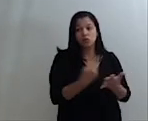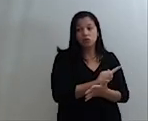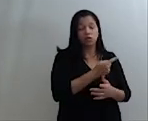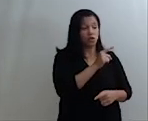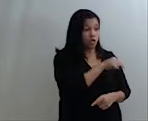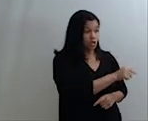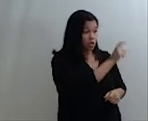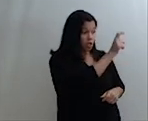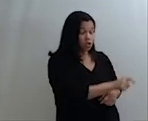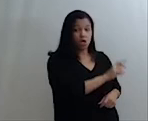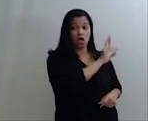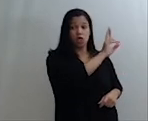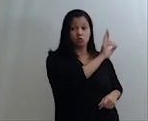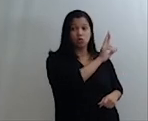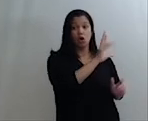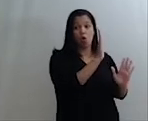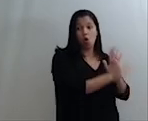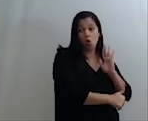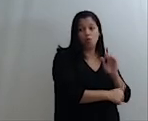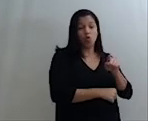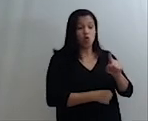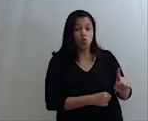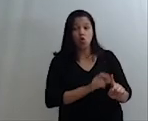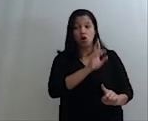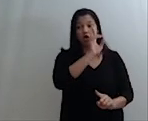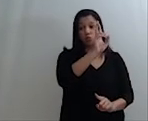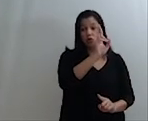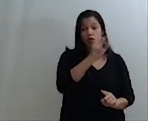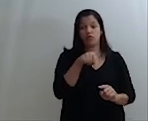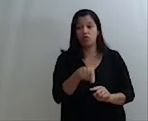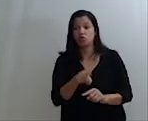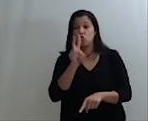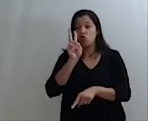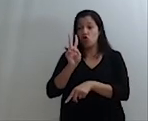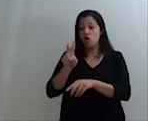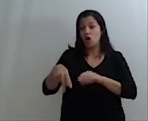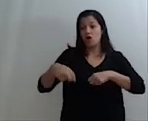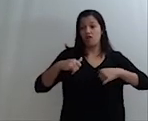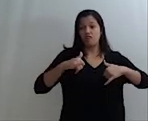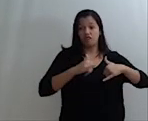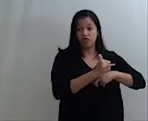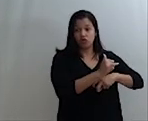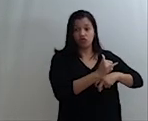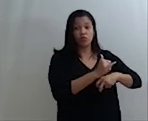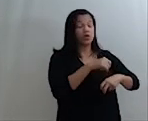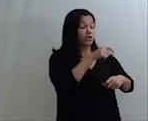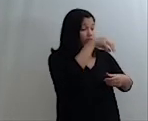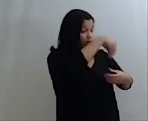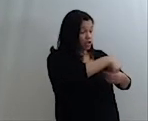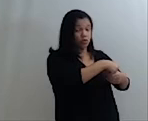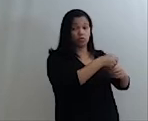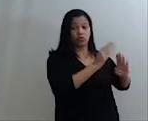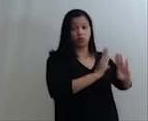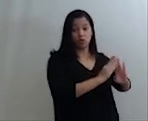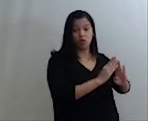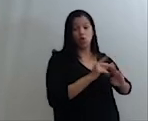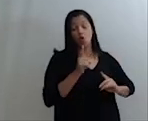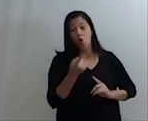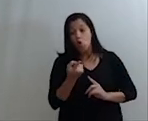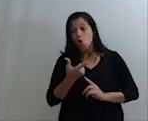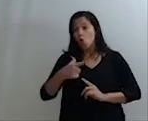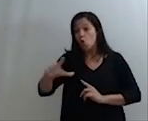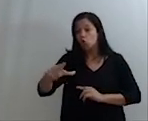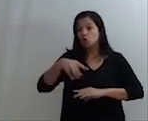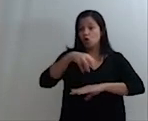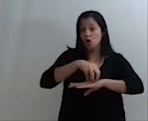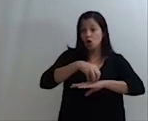efetivamente praticavam roubo e mantinham a vítima retiva aqueles responsáveis pela logística e distribuição da carga